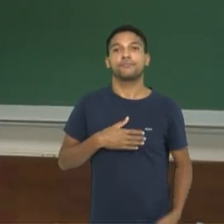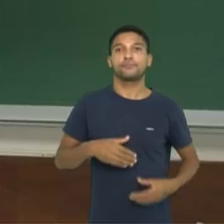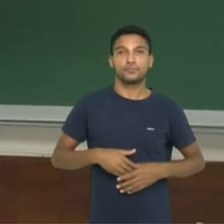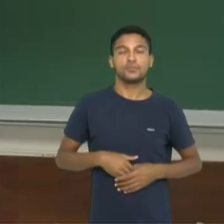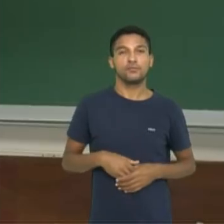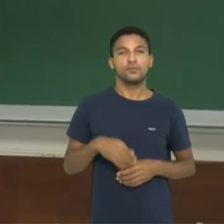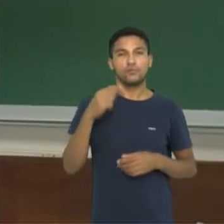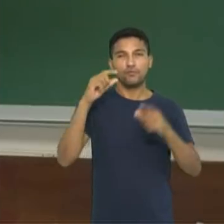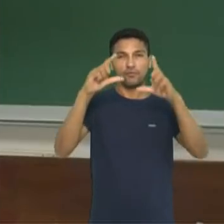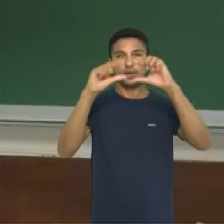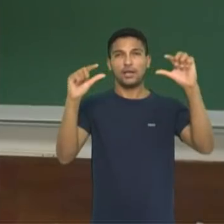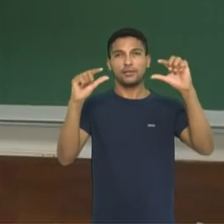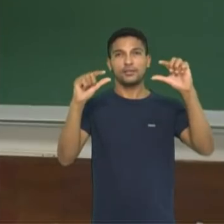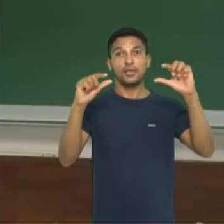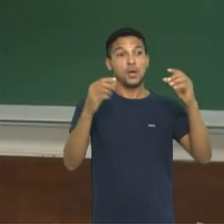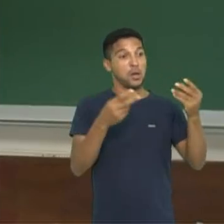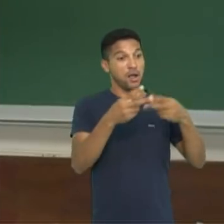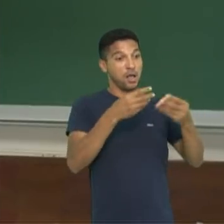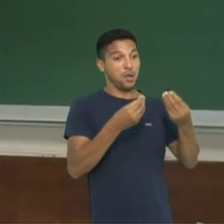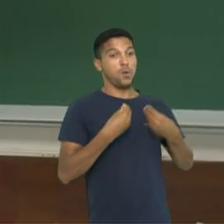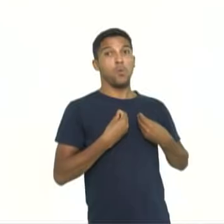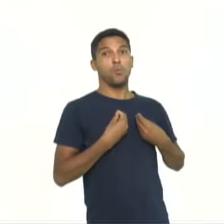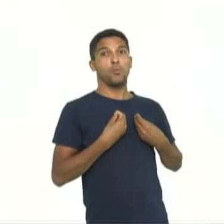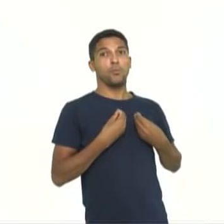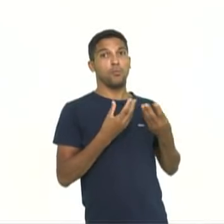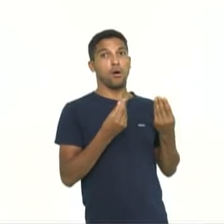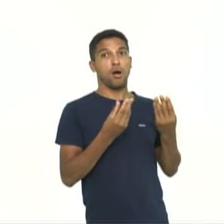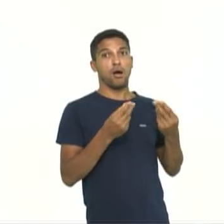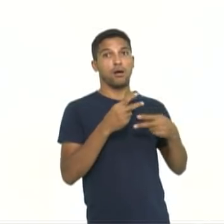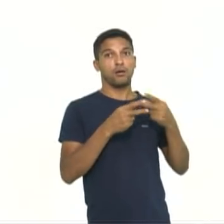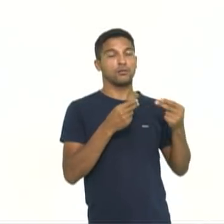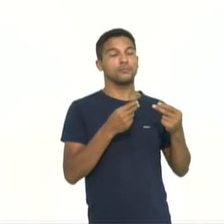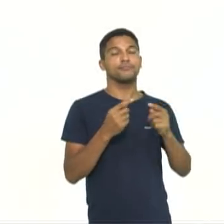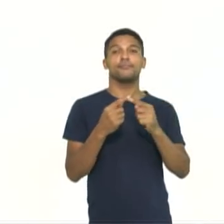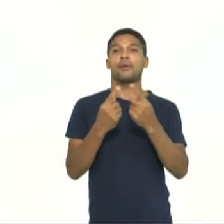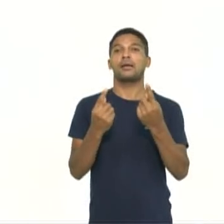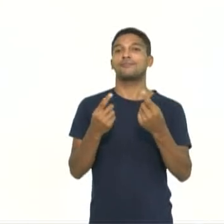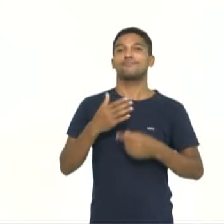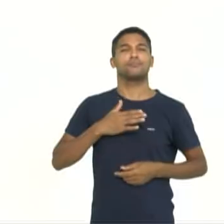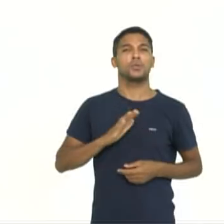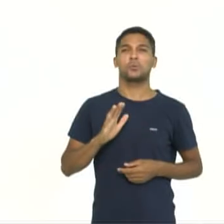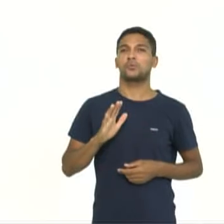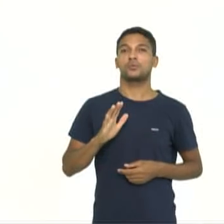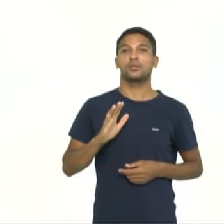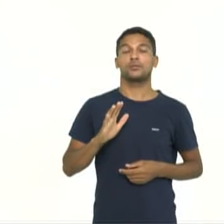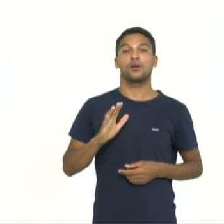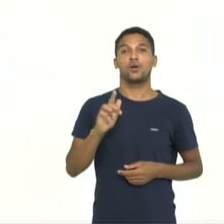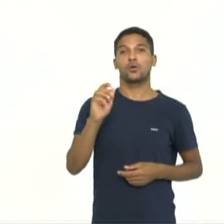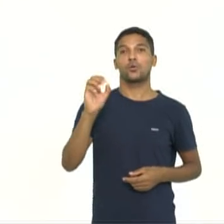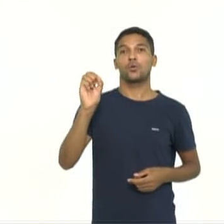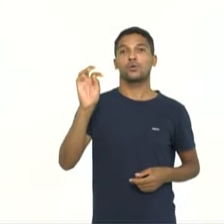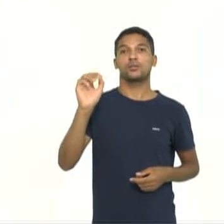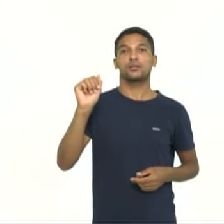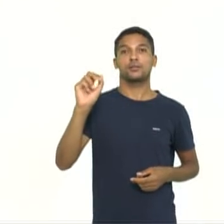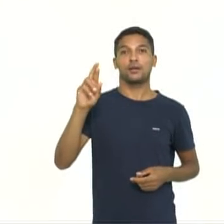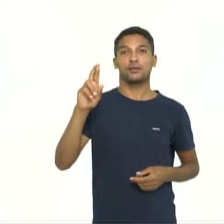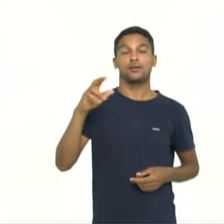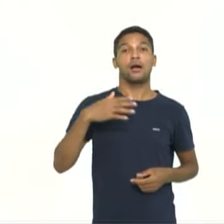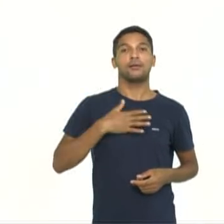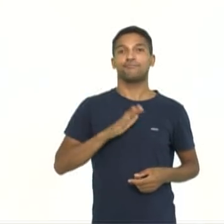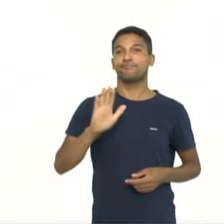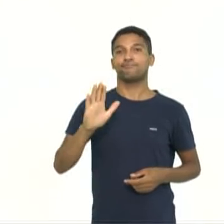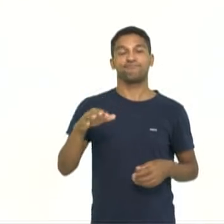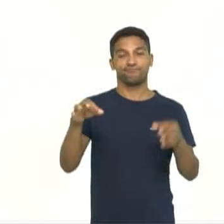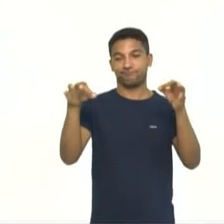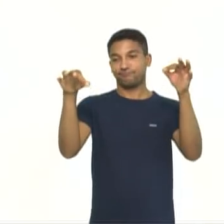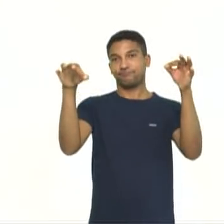duas orações. Né? Então, as conjunções coordenativas são palavras que ligam duas orações ou termos da oração